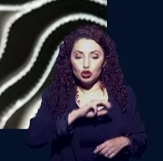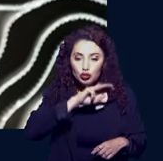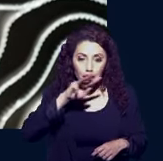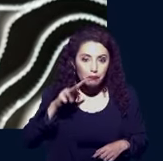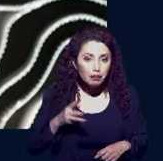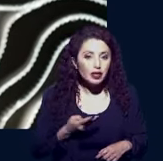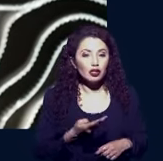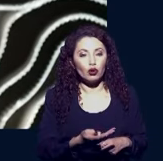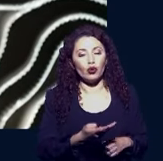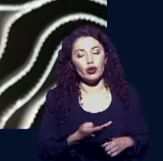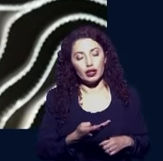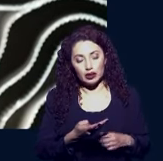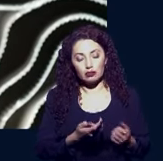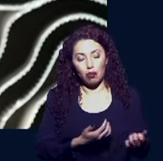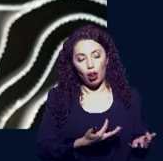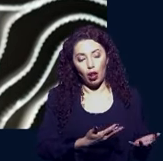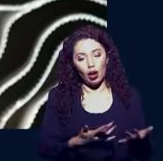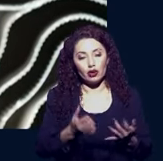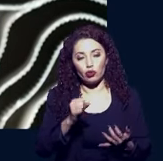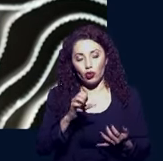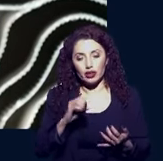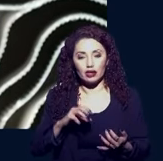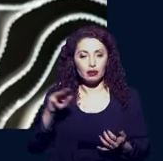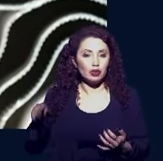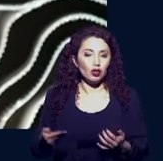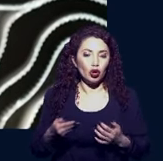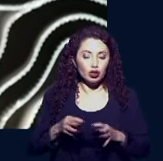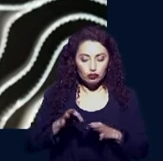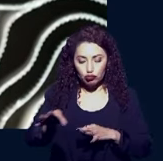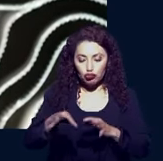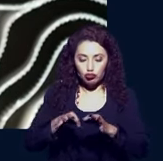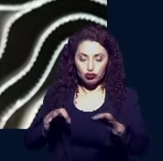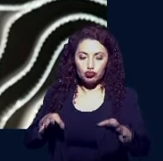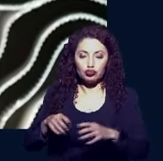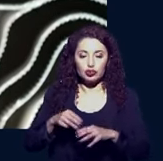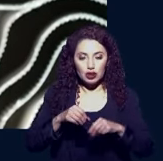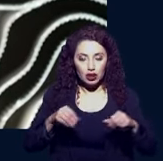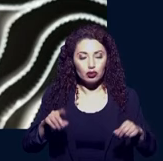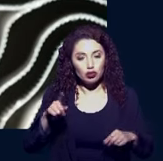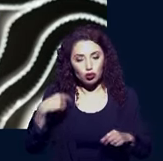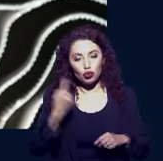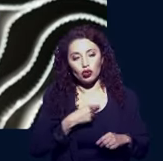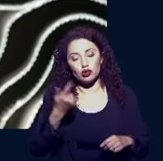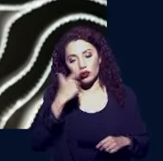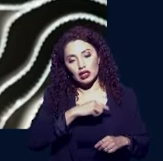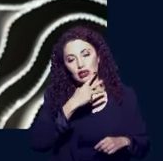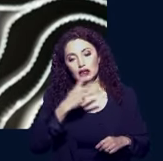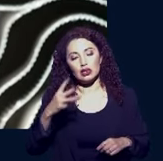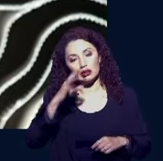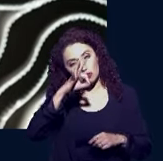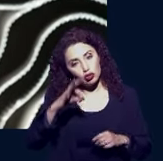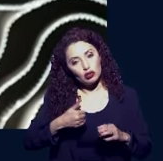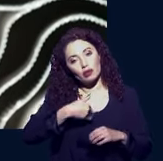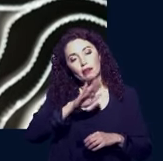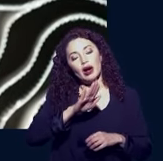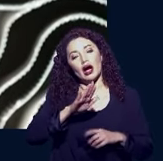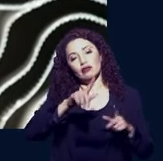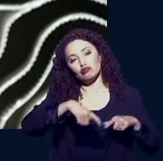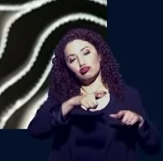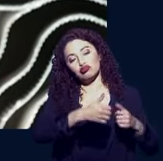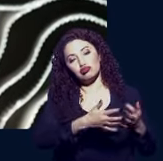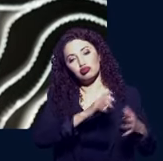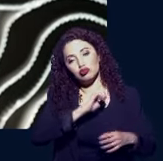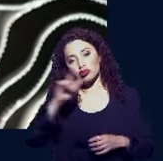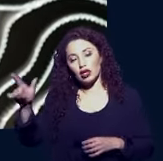em 80 milhões de hectares então Quatro então a gente já tem aí 33% a mais de produtividade média no Brasil em relação ao mundo quando você faz um